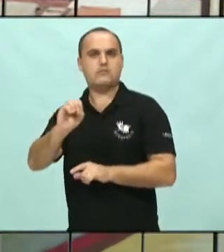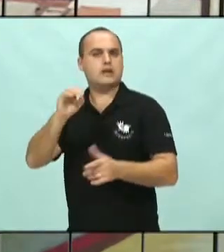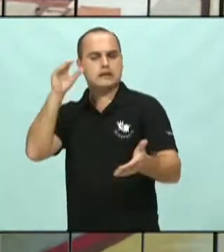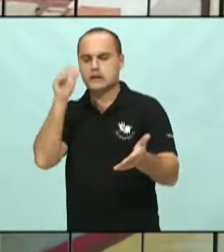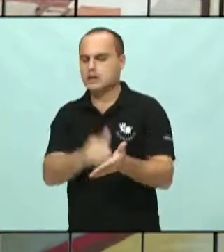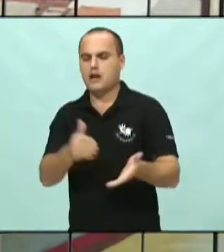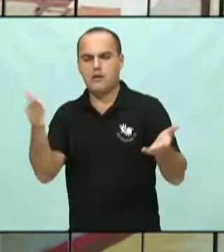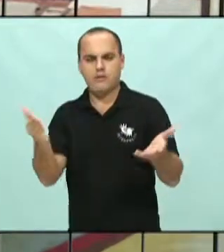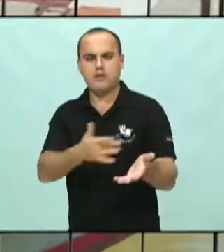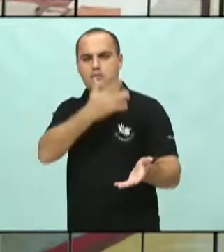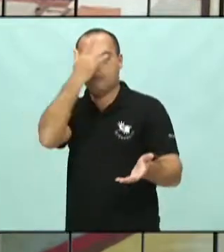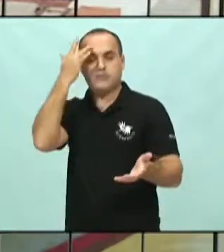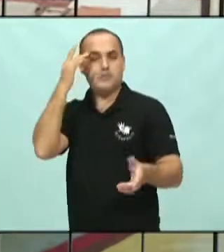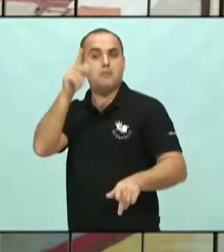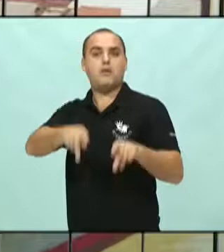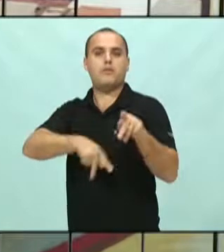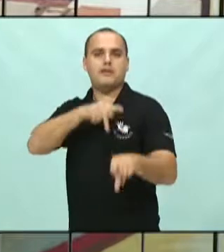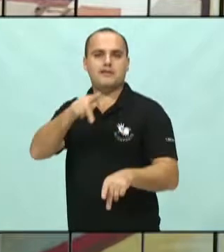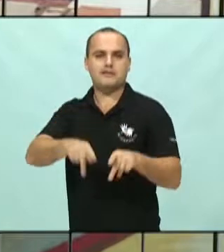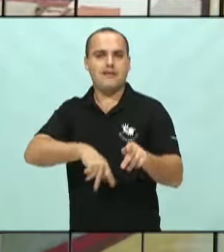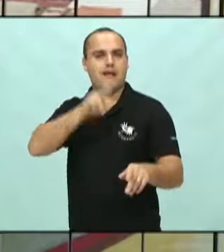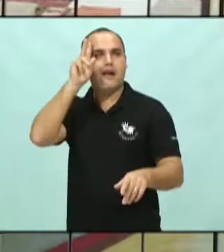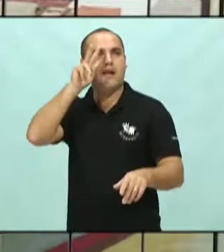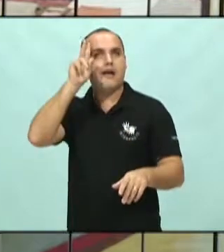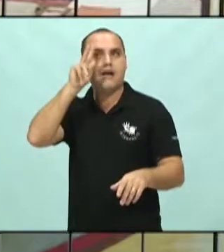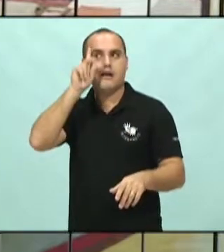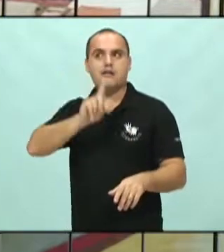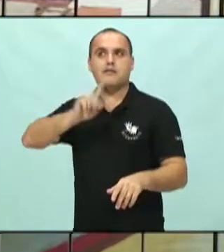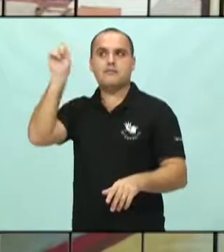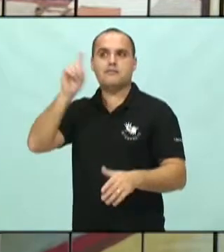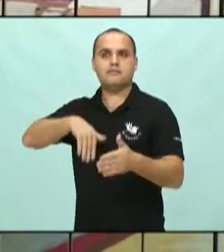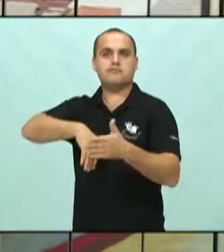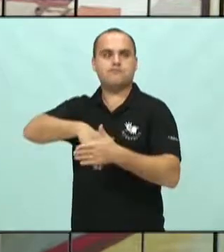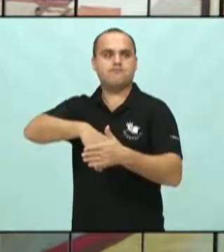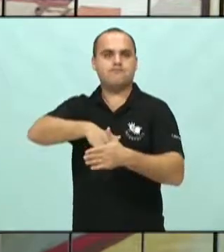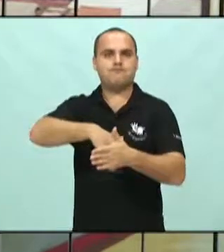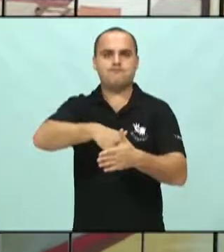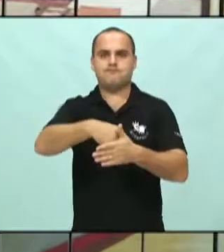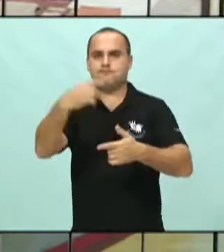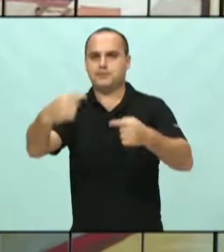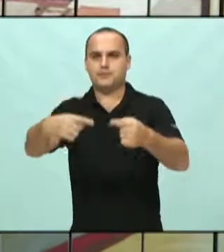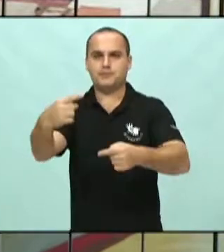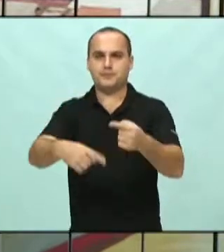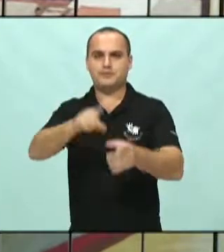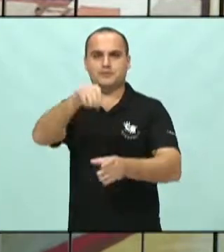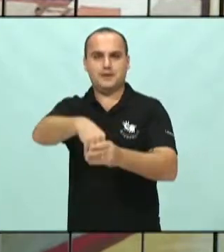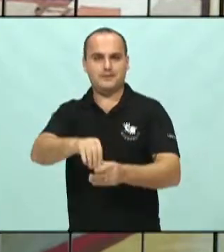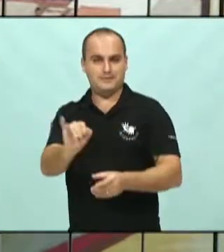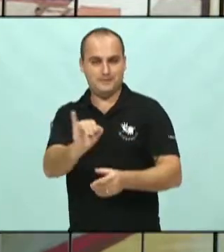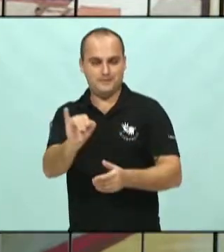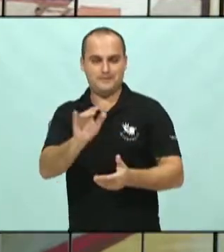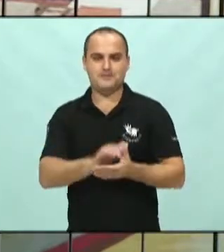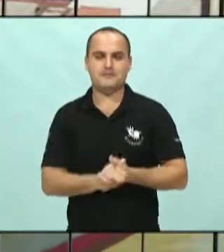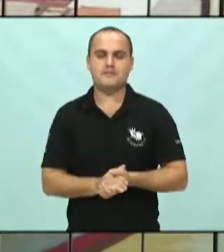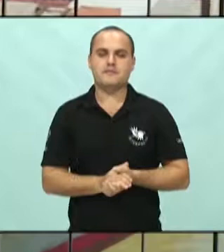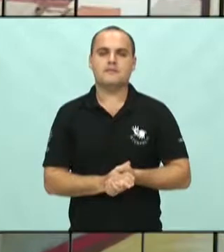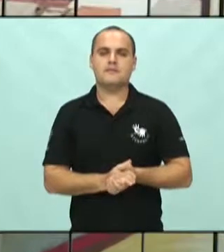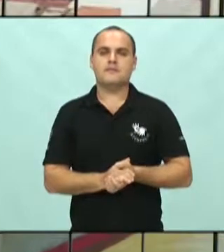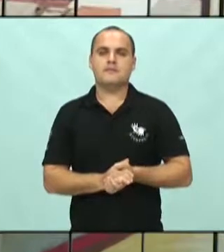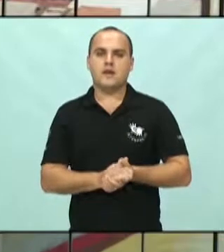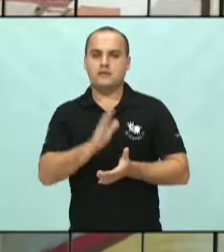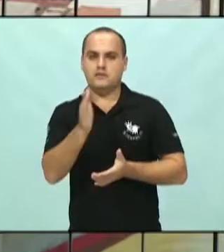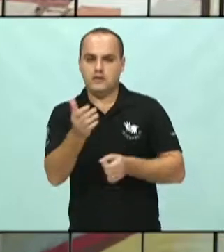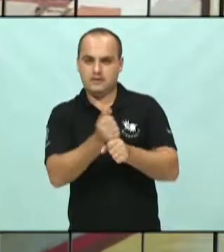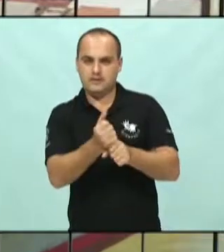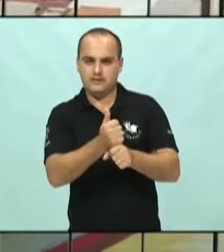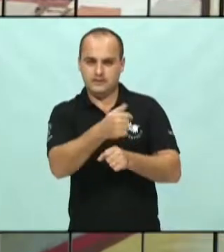hoje é lembrado aí pelas pessoas, né, ficou marcado na história do futebol de Itajaí. E aí, nos anos